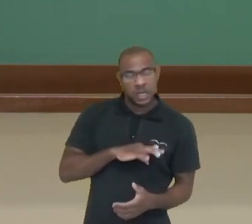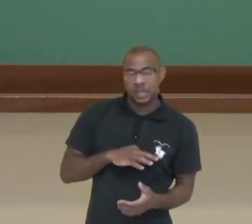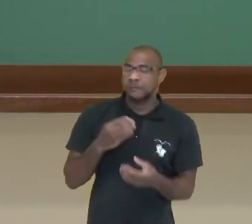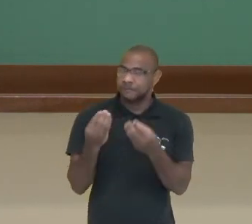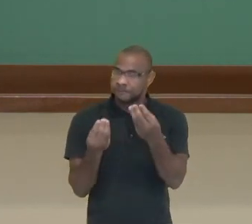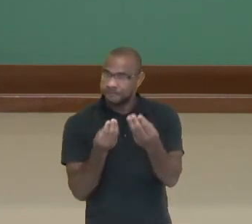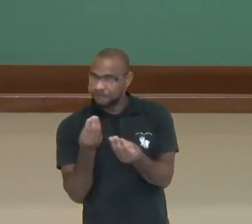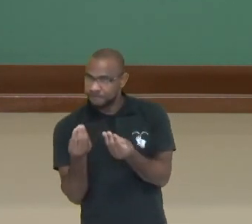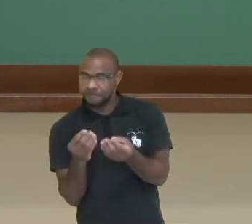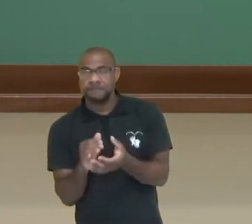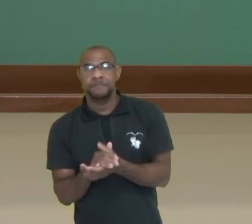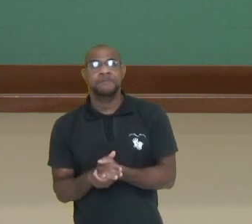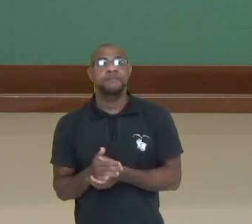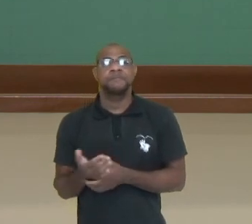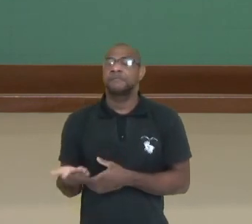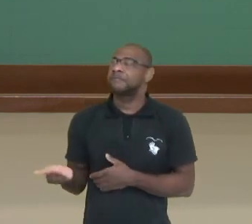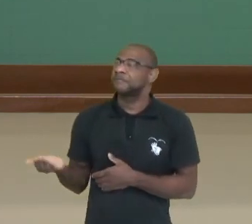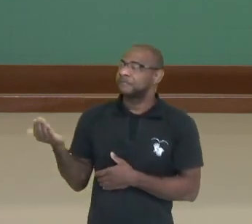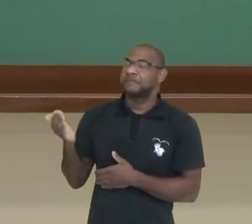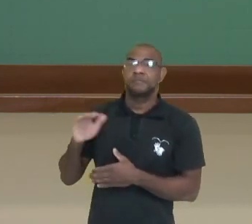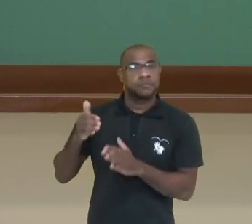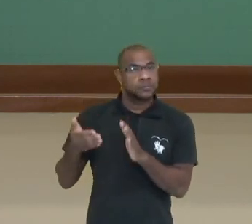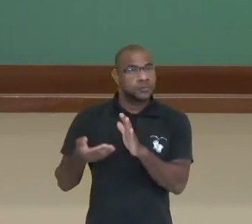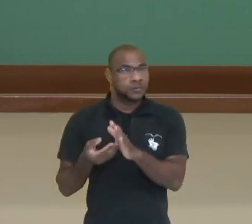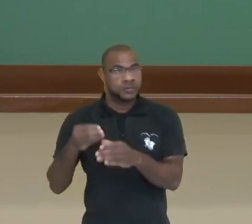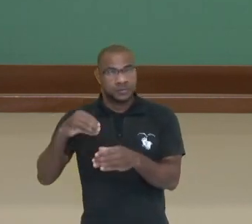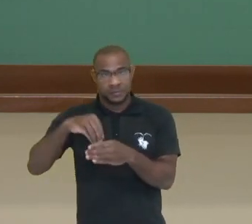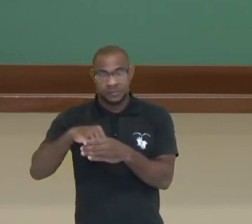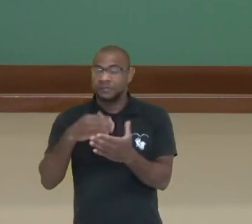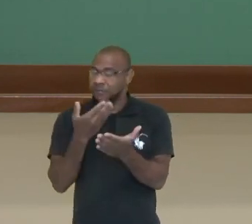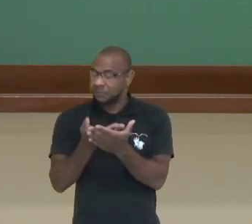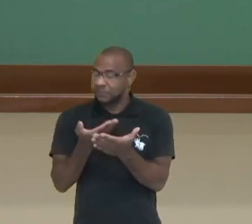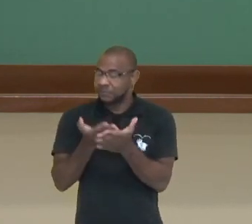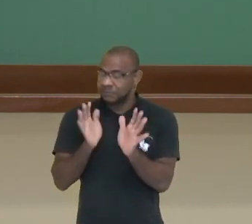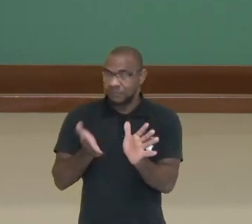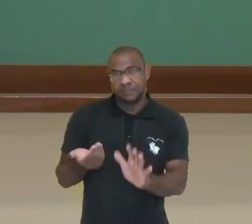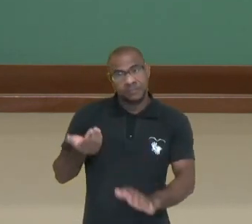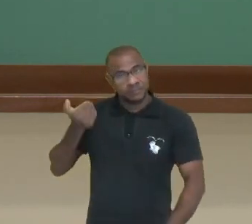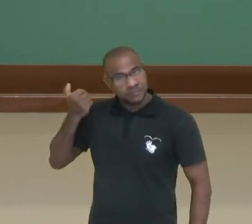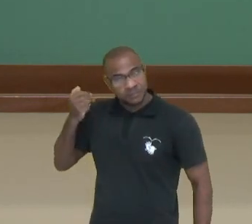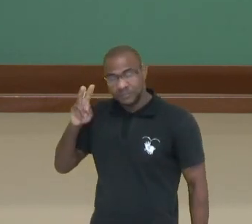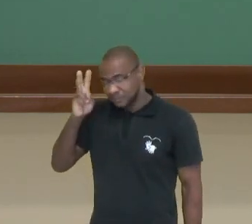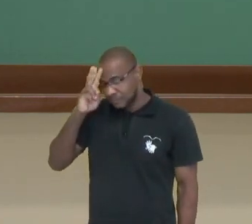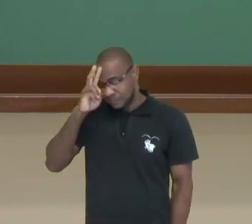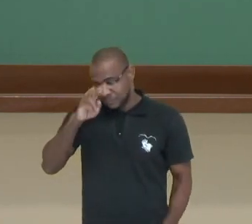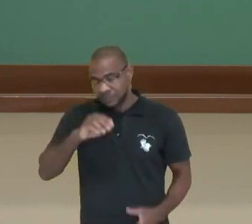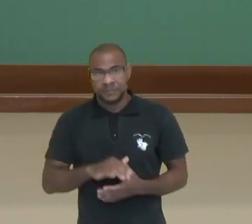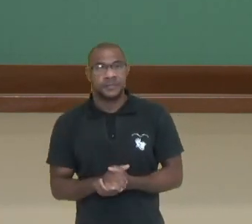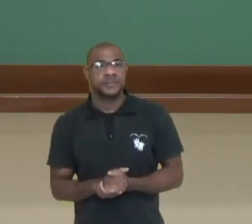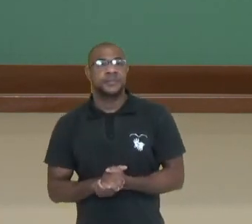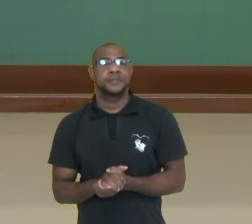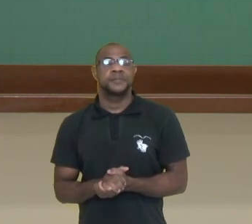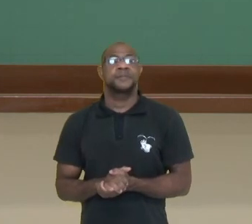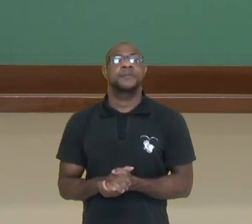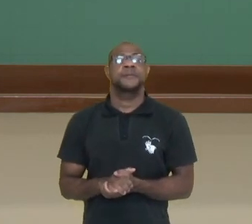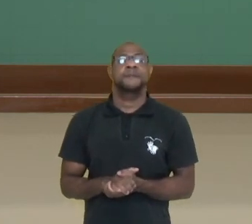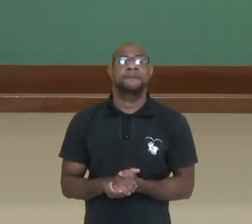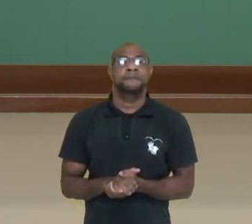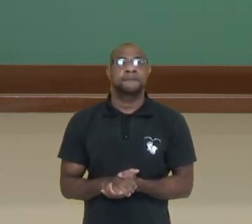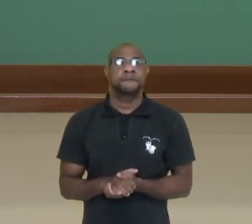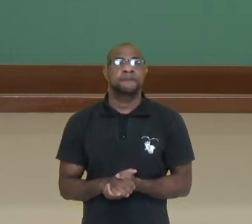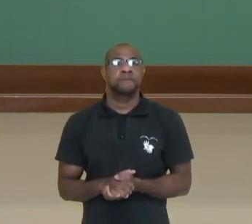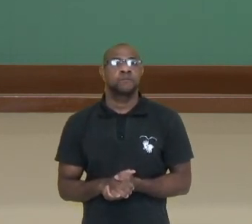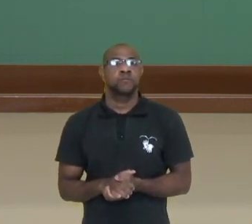de terraceamento, e tudo isso nós vimos em aulas anteriores, lembra? Apenas pincelando isso. Voltando,